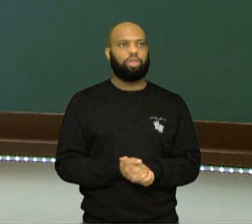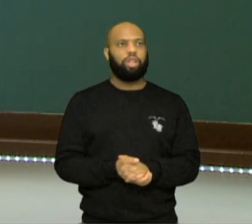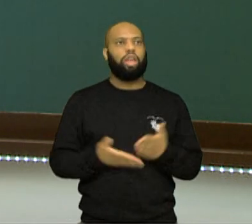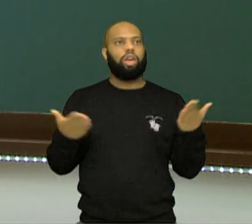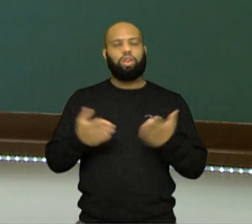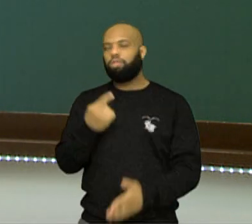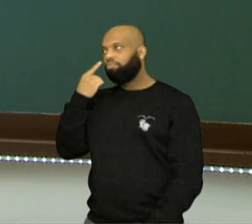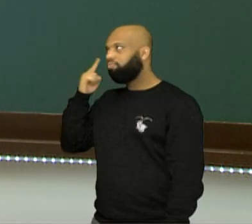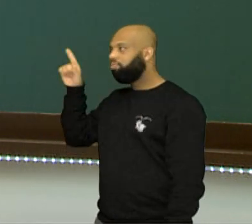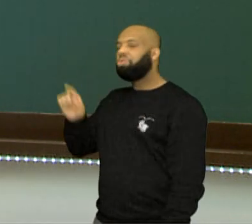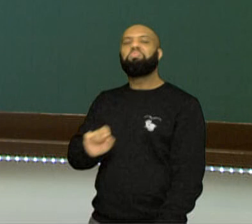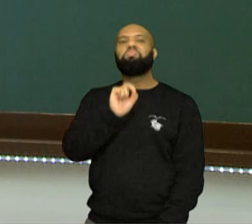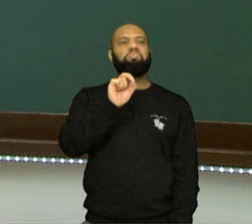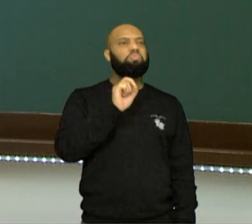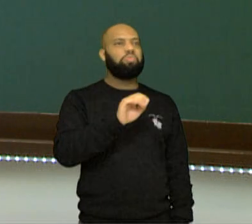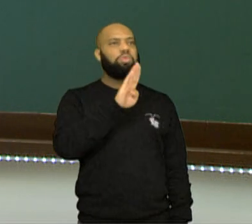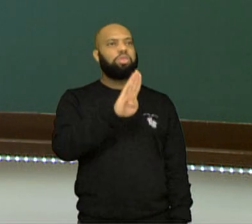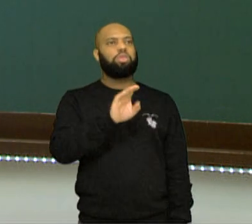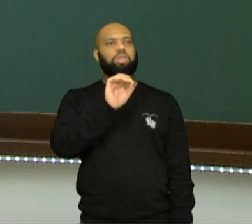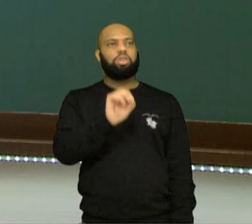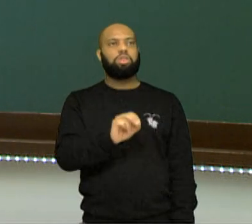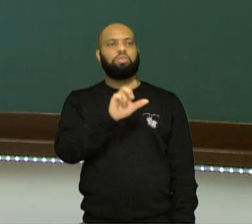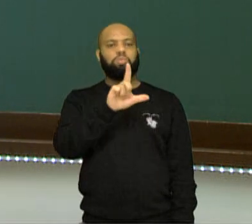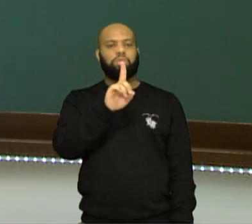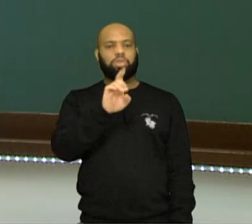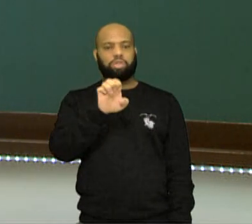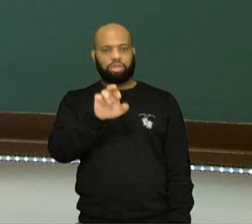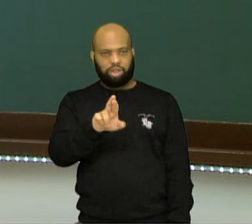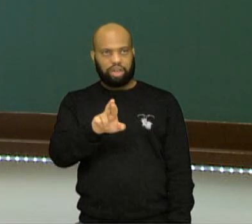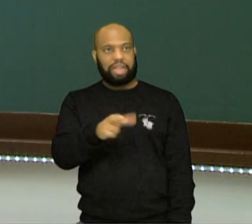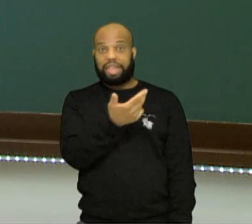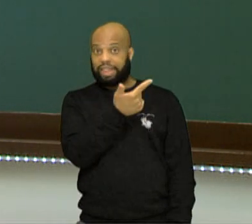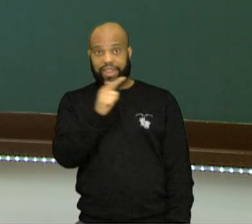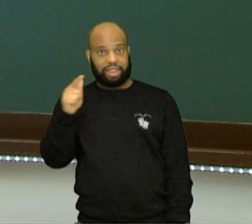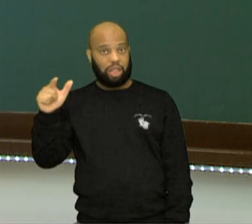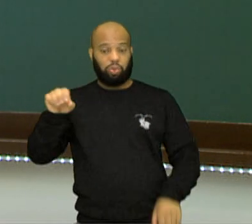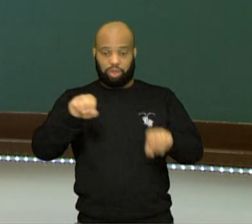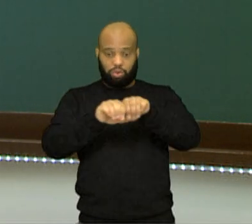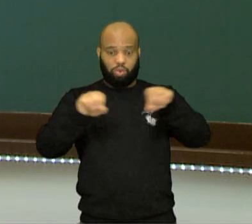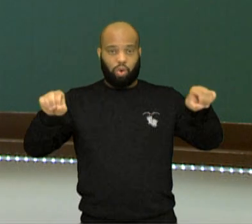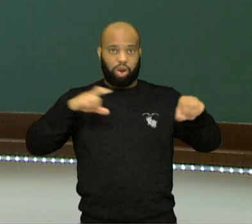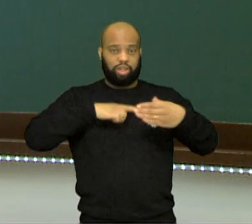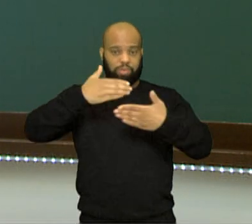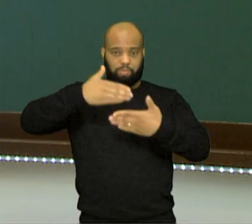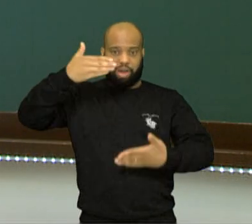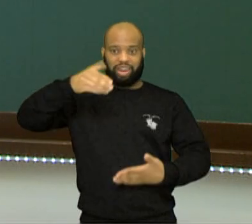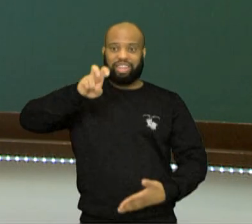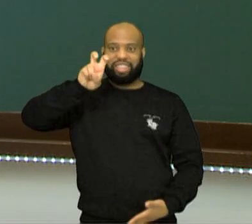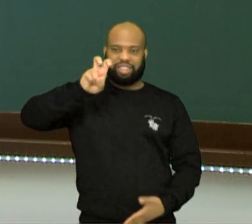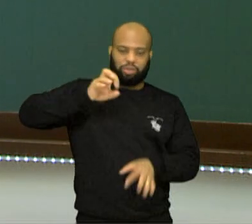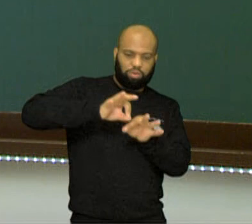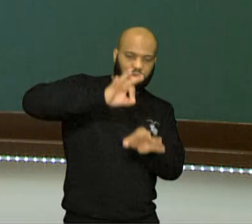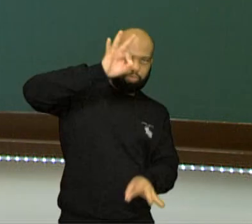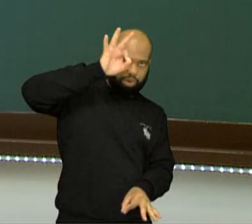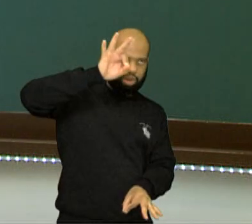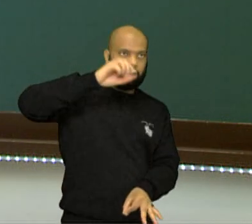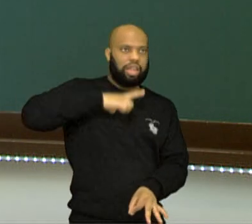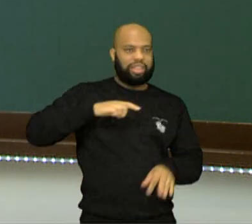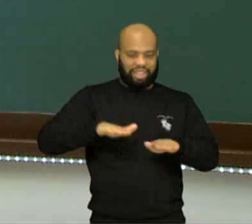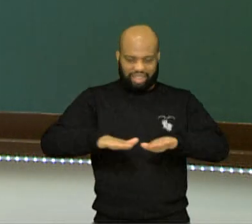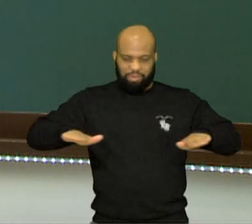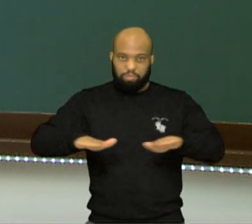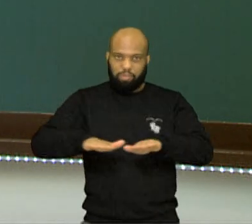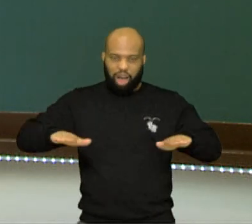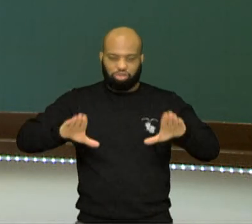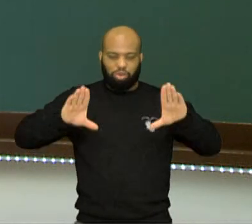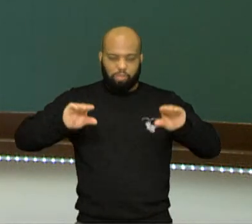boulder, vamos entender um pouquinho cada uma. O boulder é disputado sem corda em paredes de 5 metros de altura, protegidas por colchão de